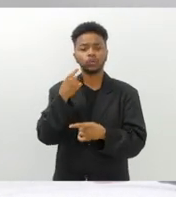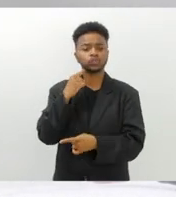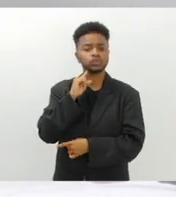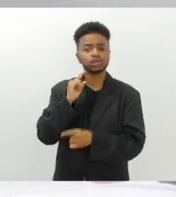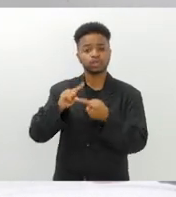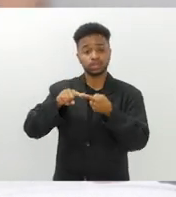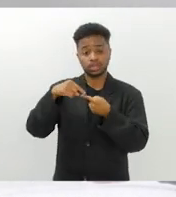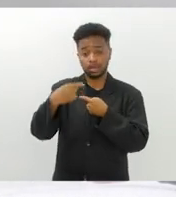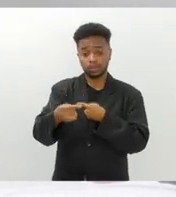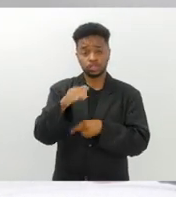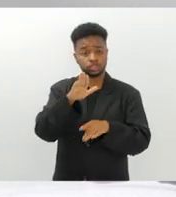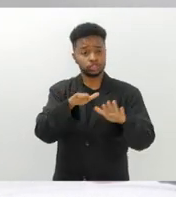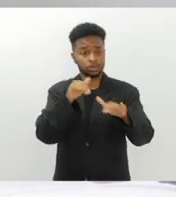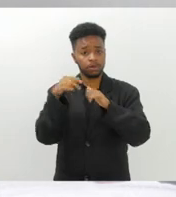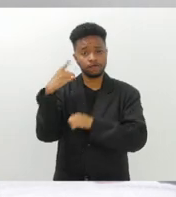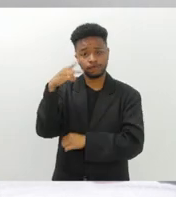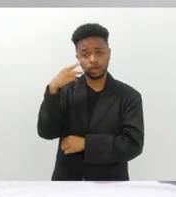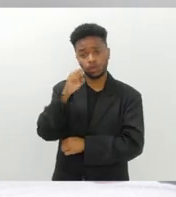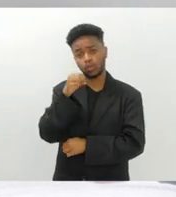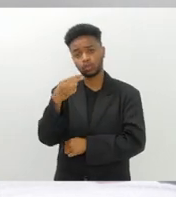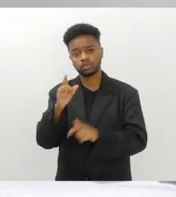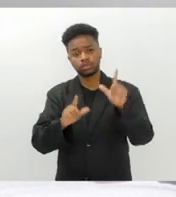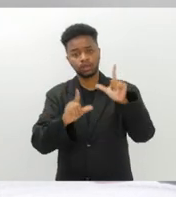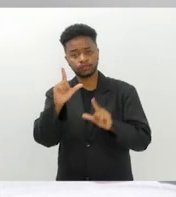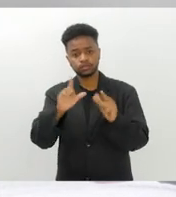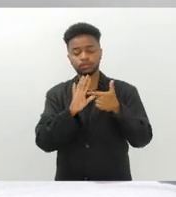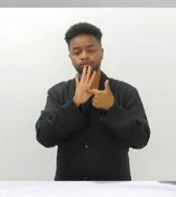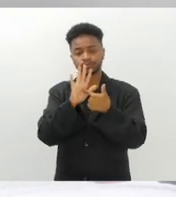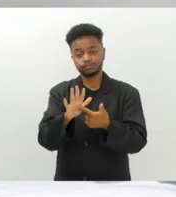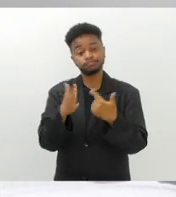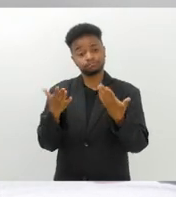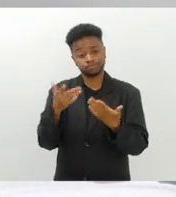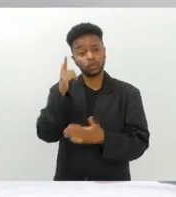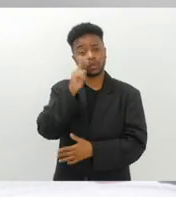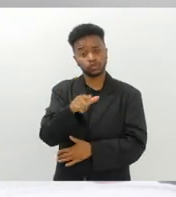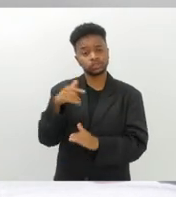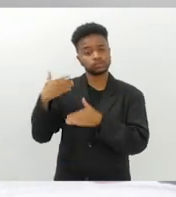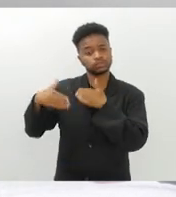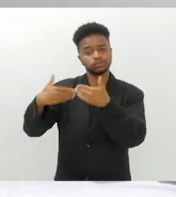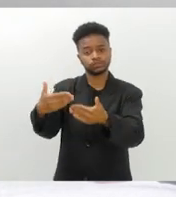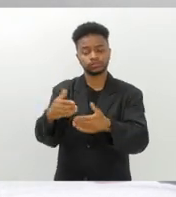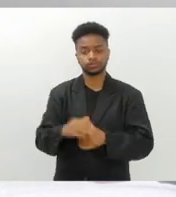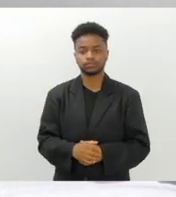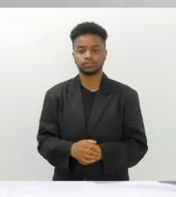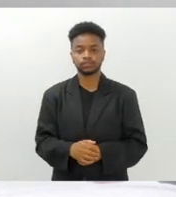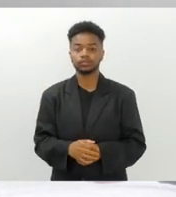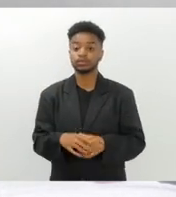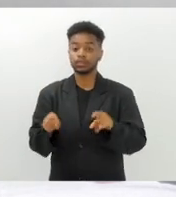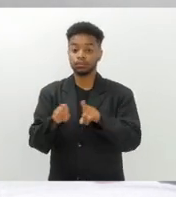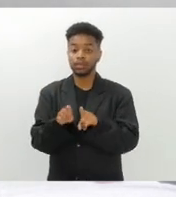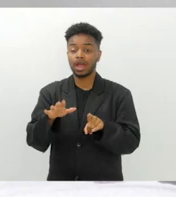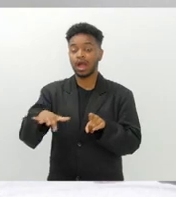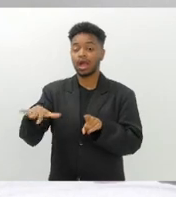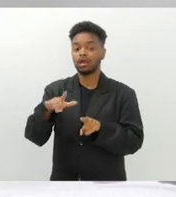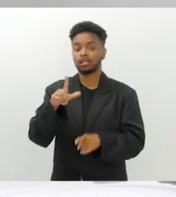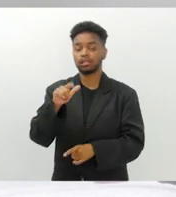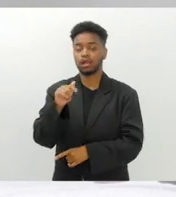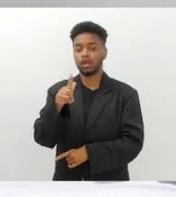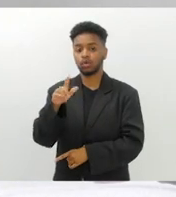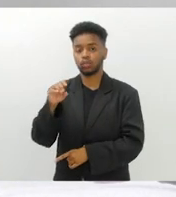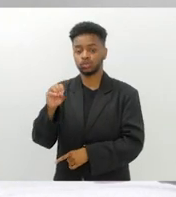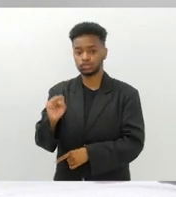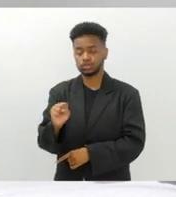tambor, chamaram o vereador, televisão e tal, e conseguiram algum avanço. Também na região dos lagos,